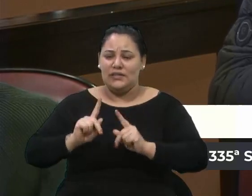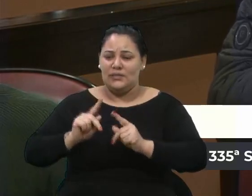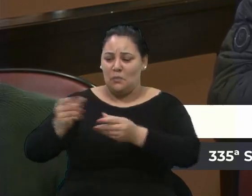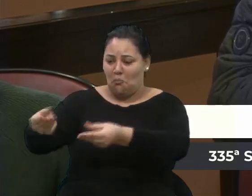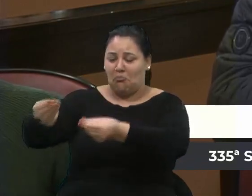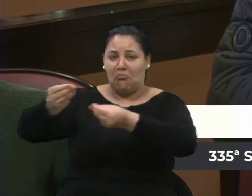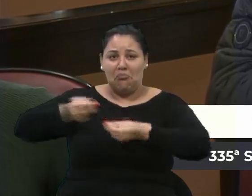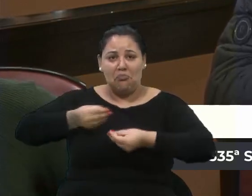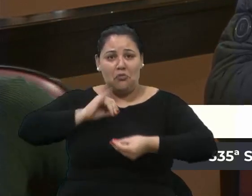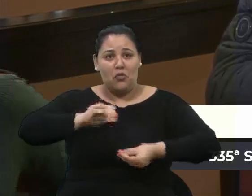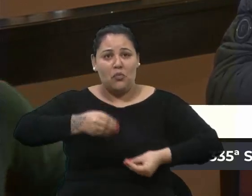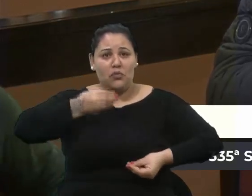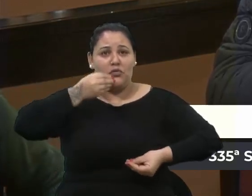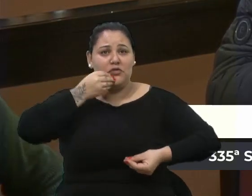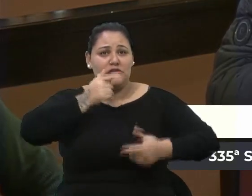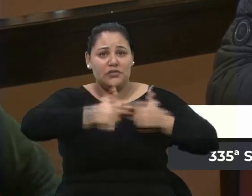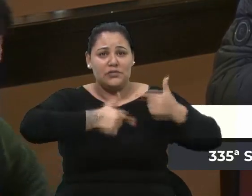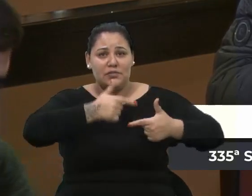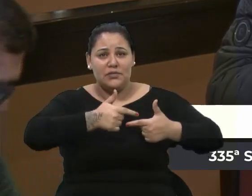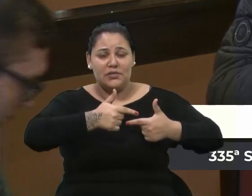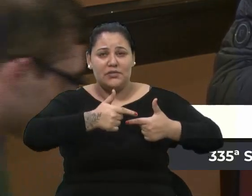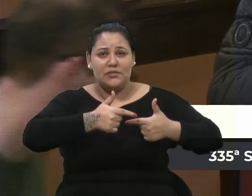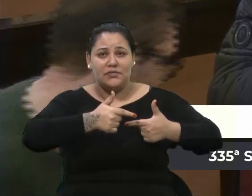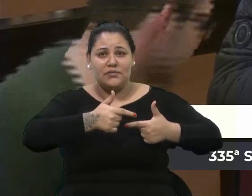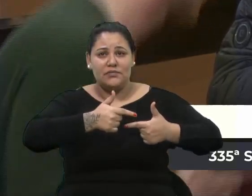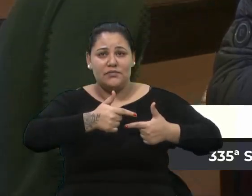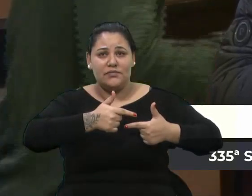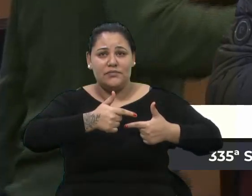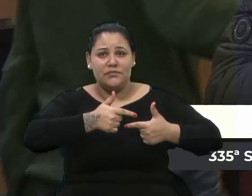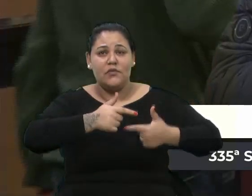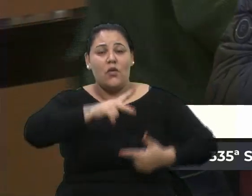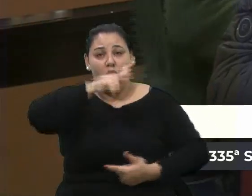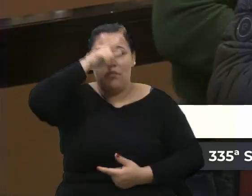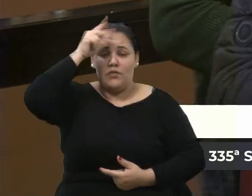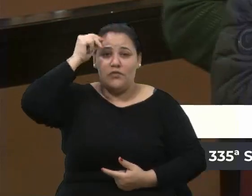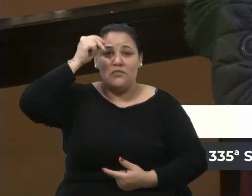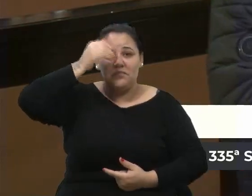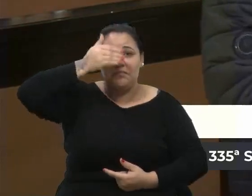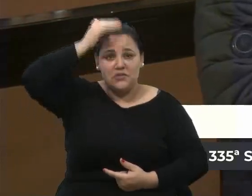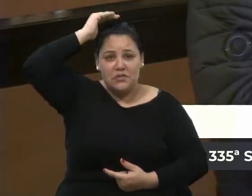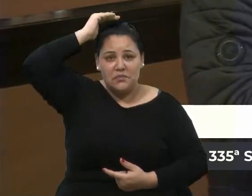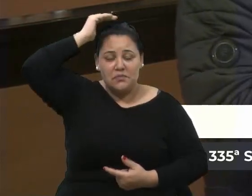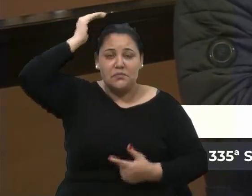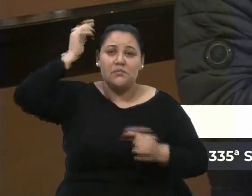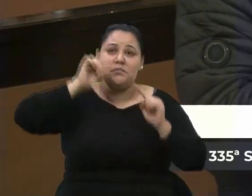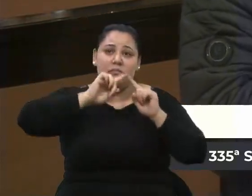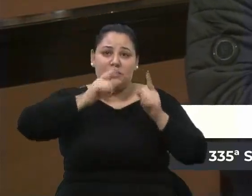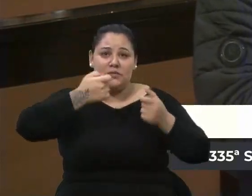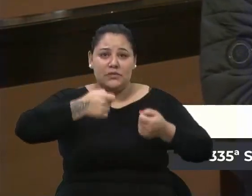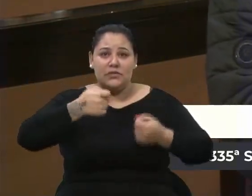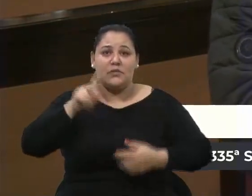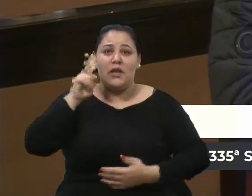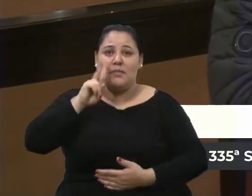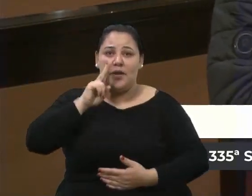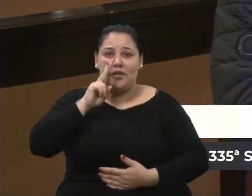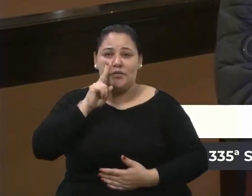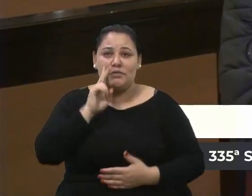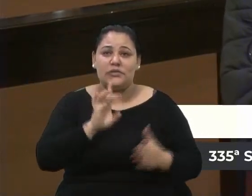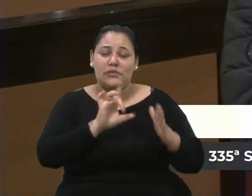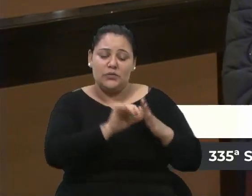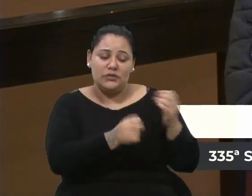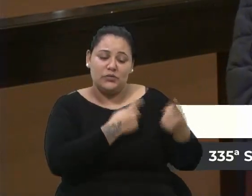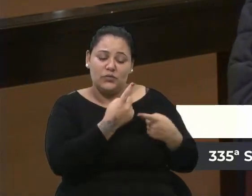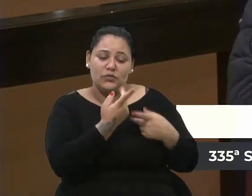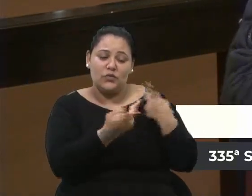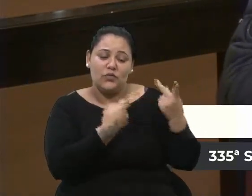direto no serviço público foi o prefeito Alceu. Mas temos que lembrar, vou deixar para os colegas que já falaram e vão